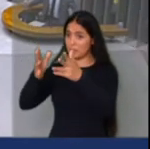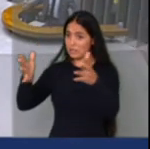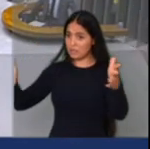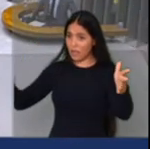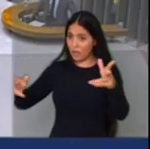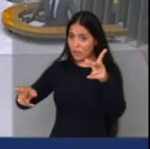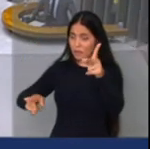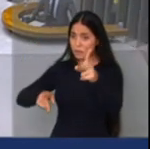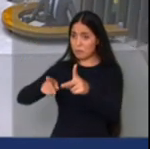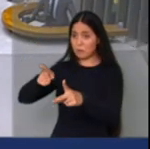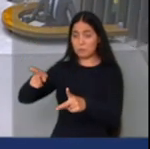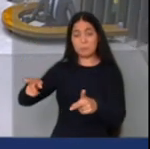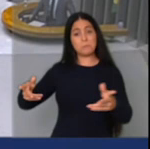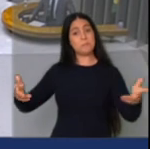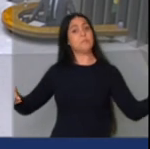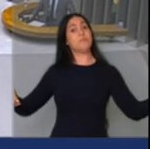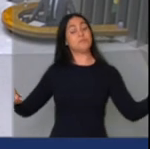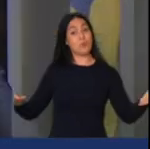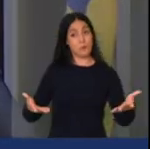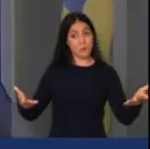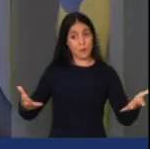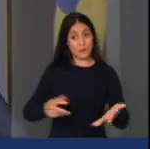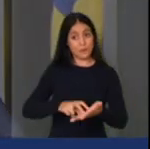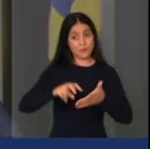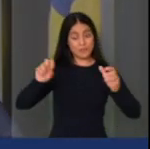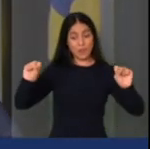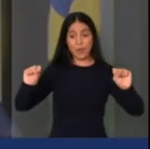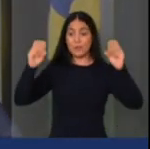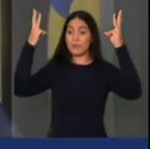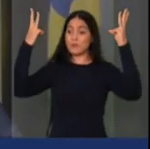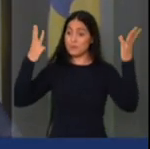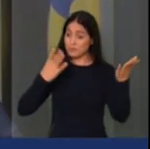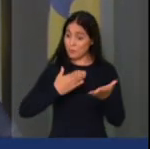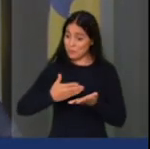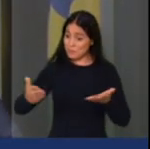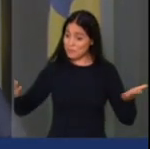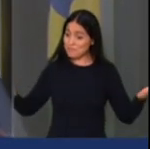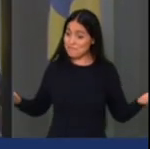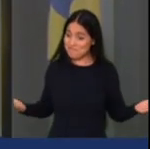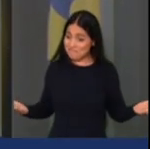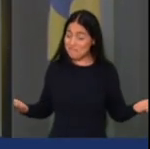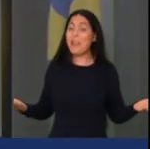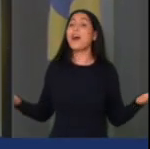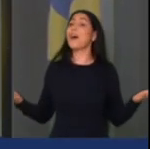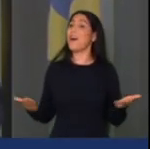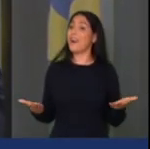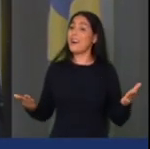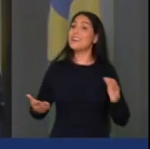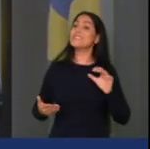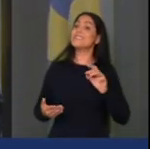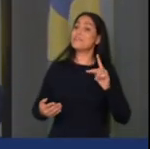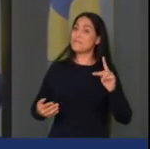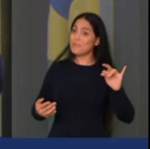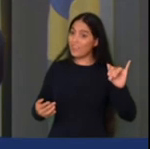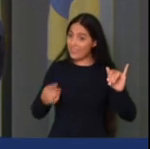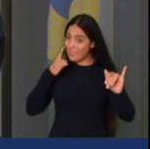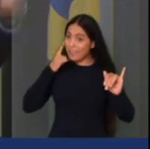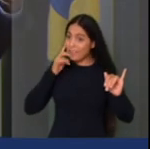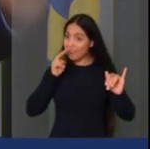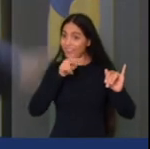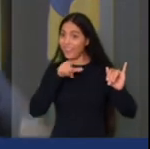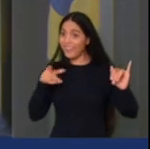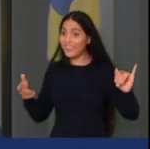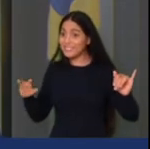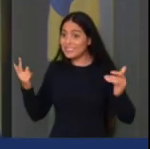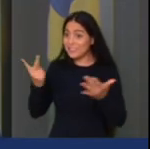e o show já começou hoje cedo e quem tá acompanhando a CPI hoje já viu no picadeiro as